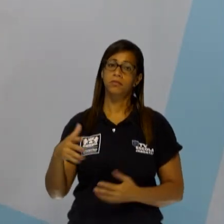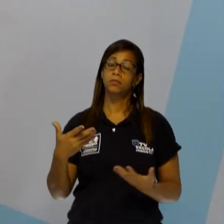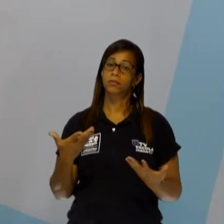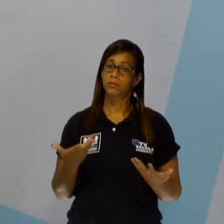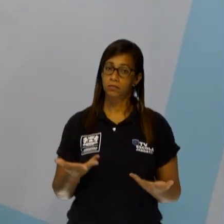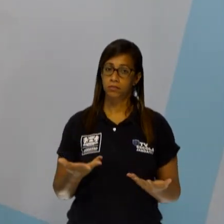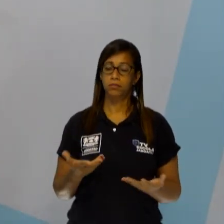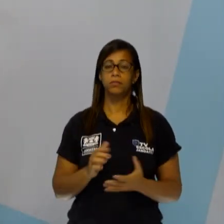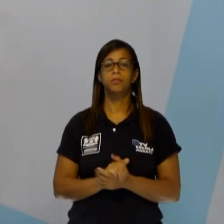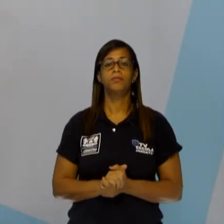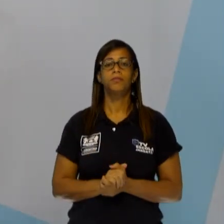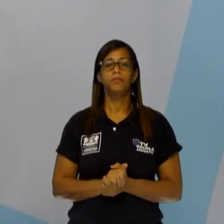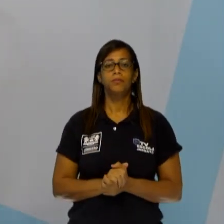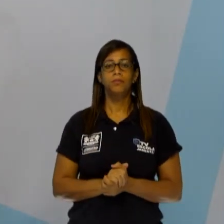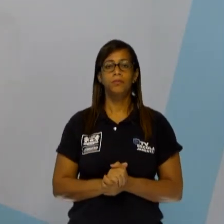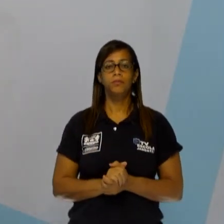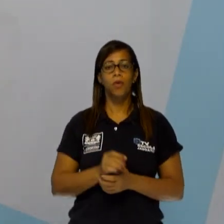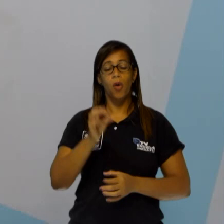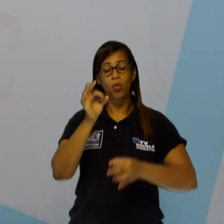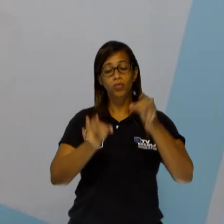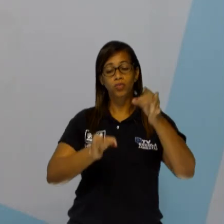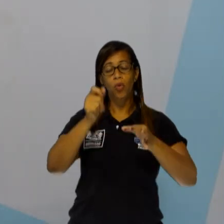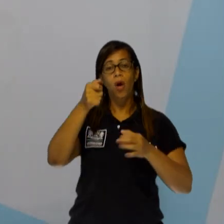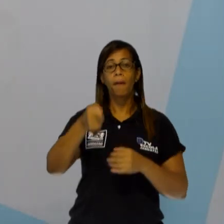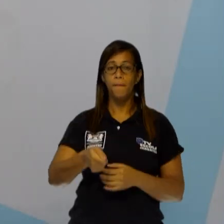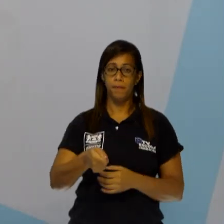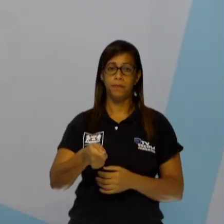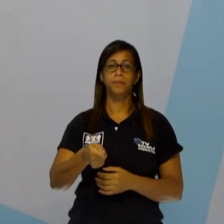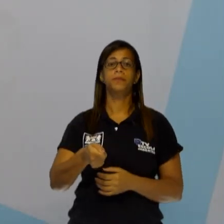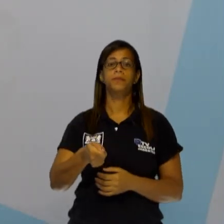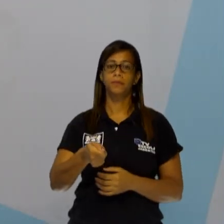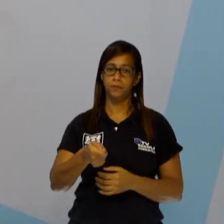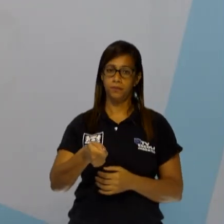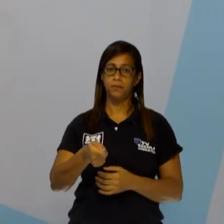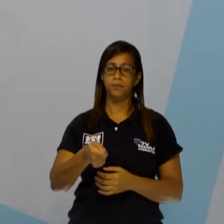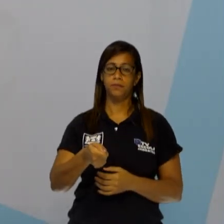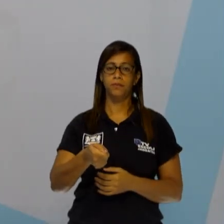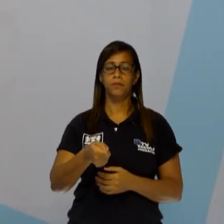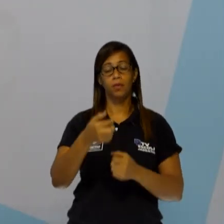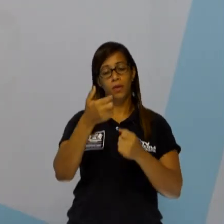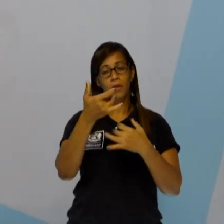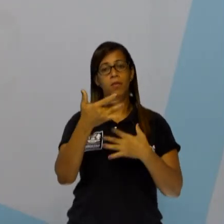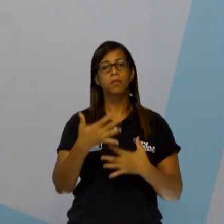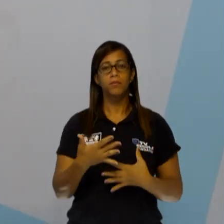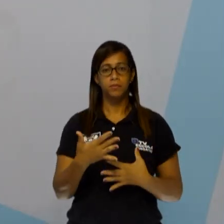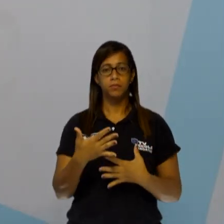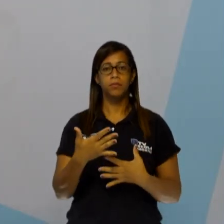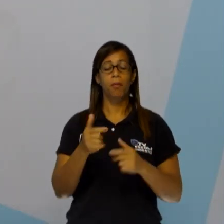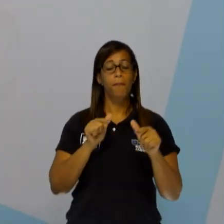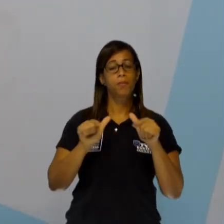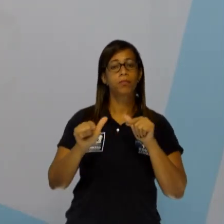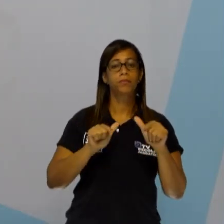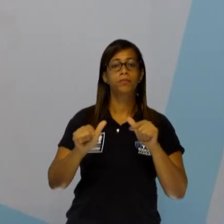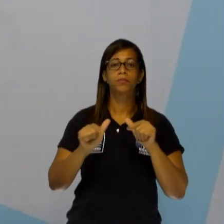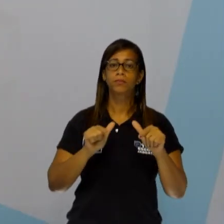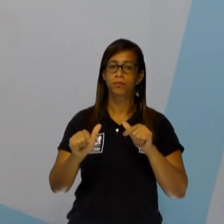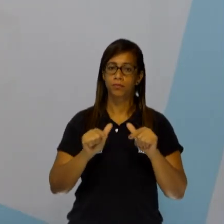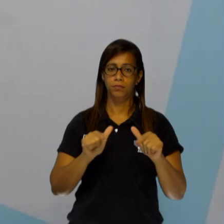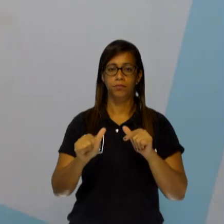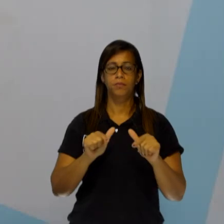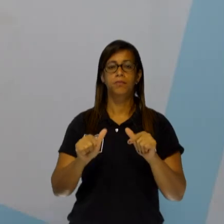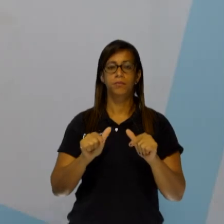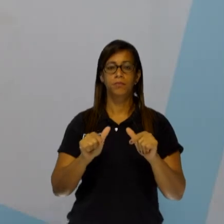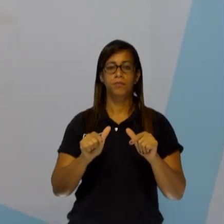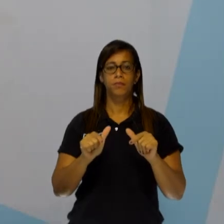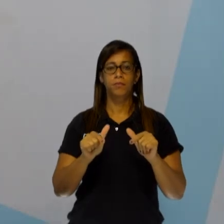o julgamento dele é de que ele indica essa obra. Ele fala inclusive que ela é essencial para a vida de uma criança, porque trabalha imaginário e tudo. Então trata-se de